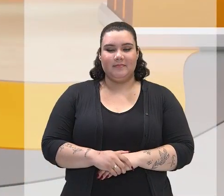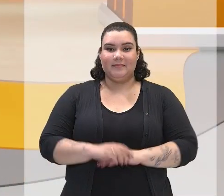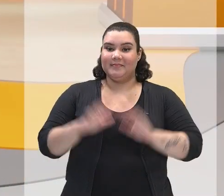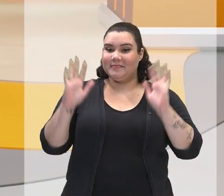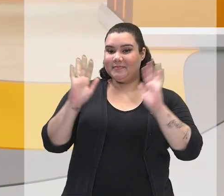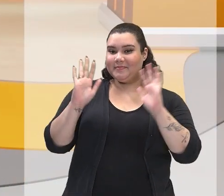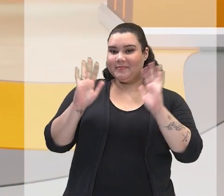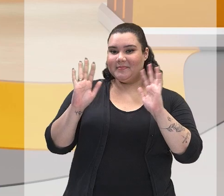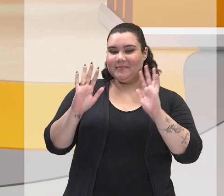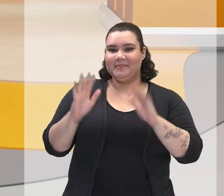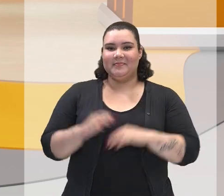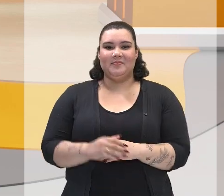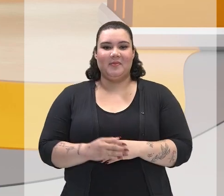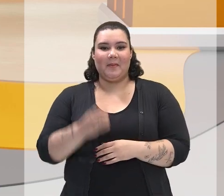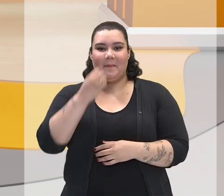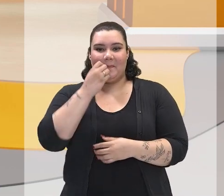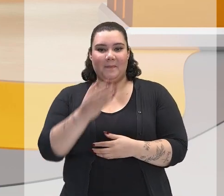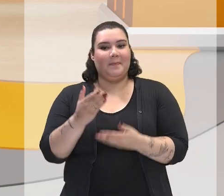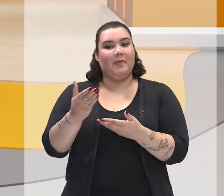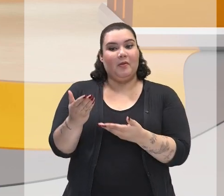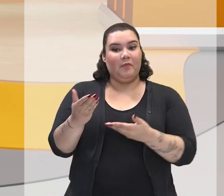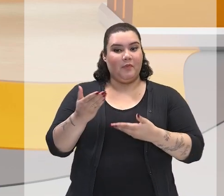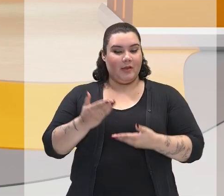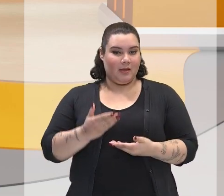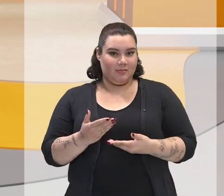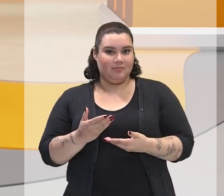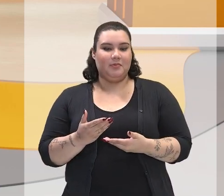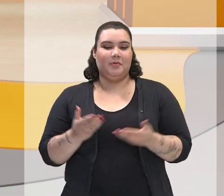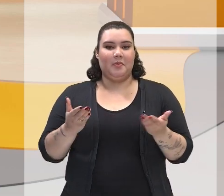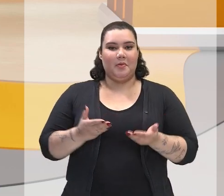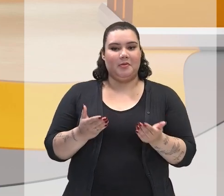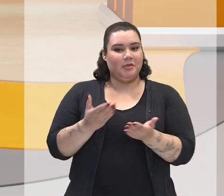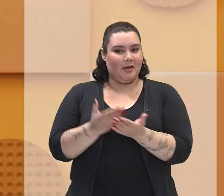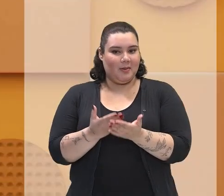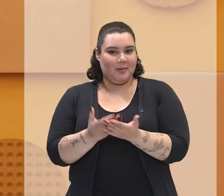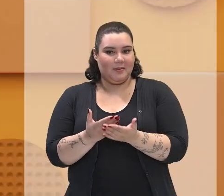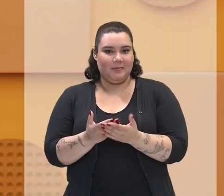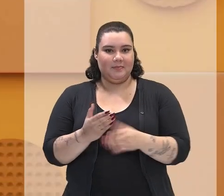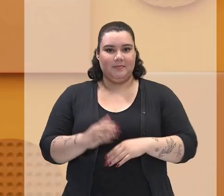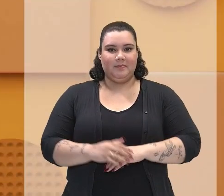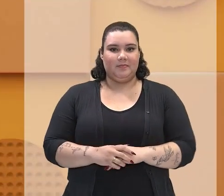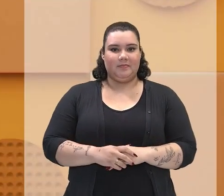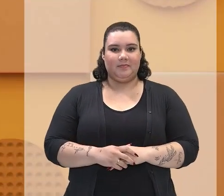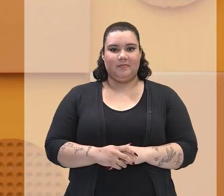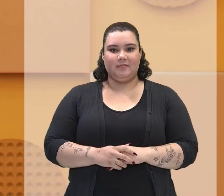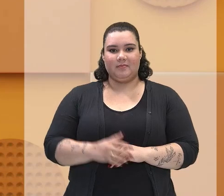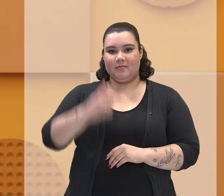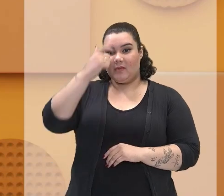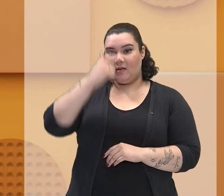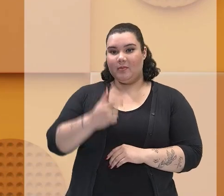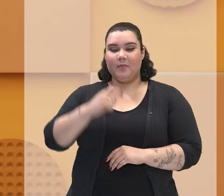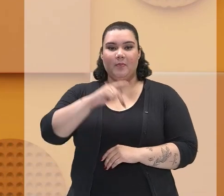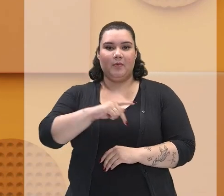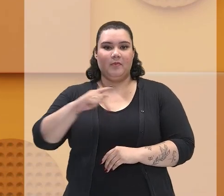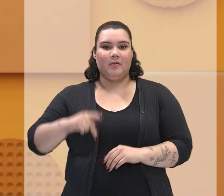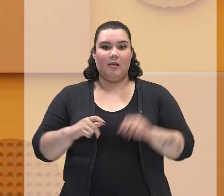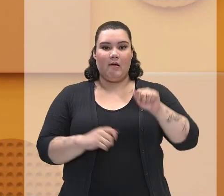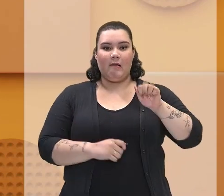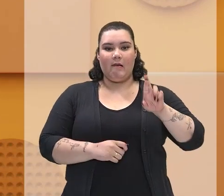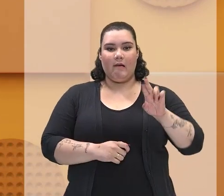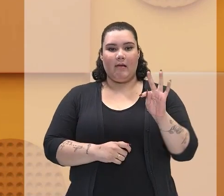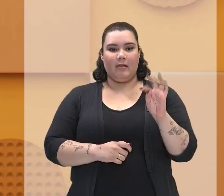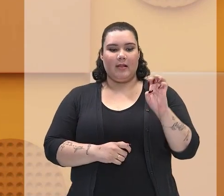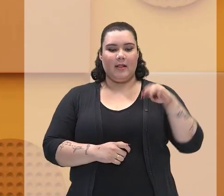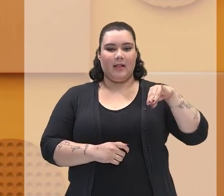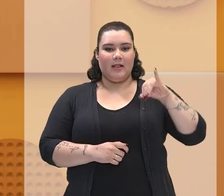Olá, sejam todos bem-vindos e bem-vindas à nossa aula. Eu sou o professor Artemison Montanho do componente